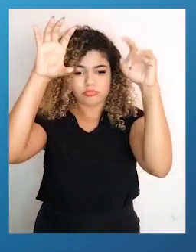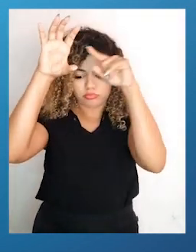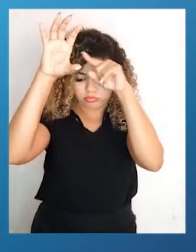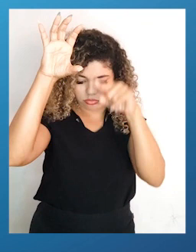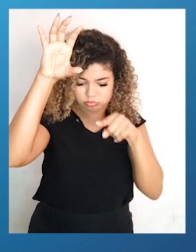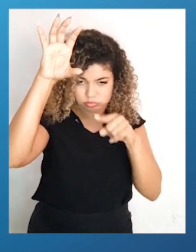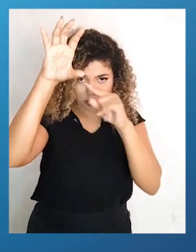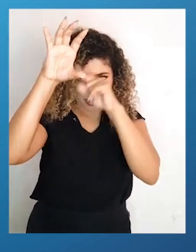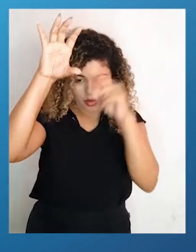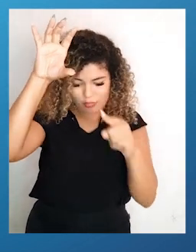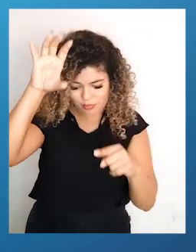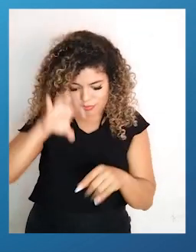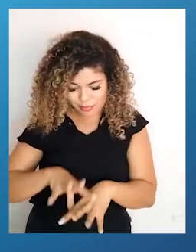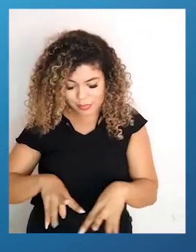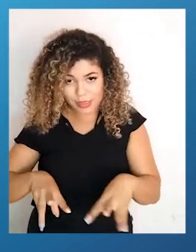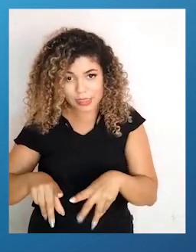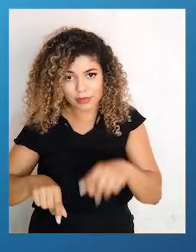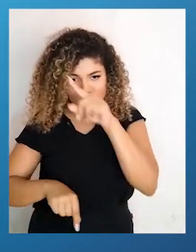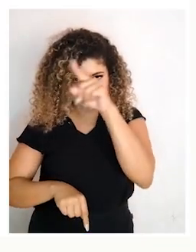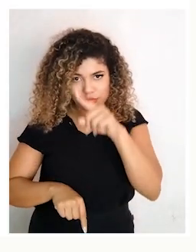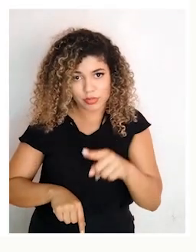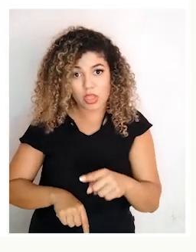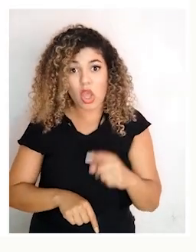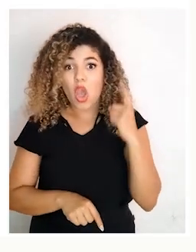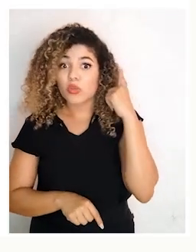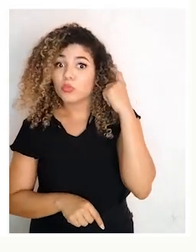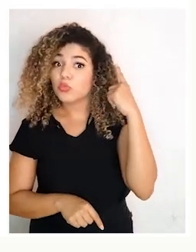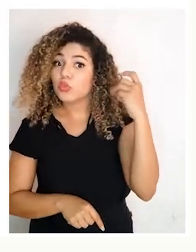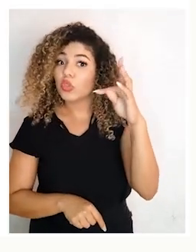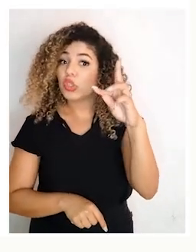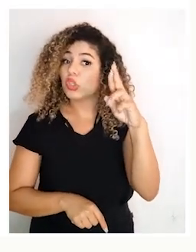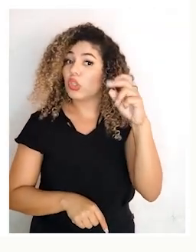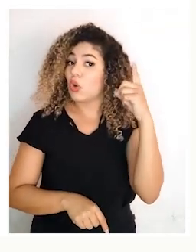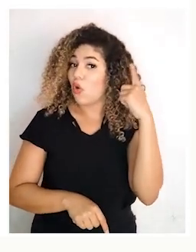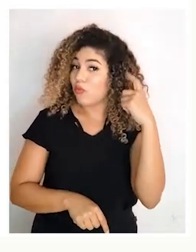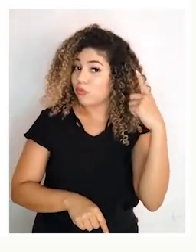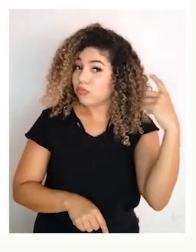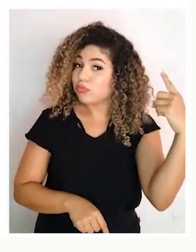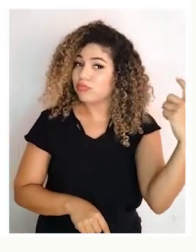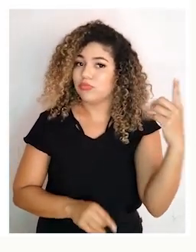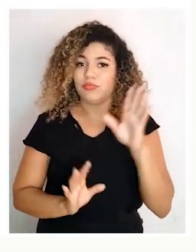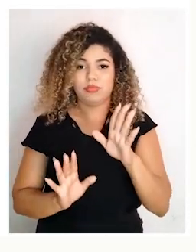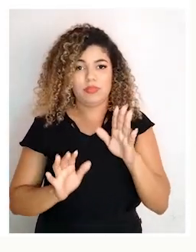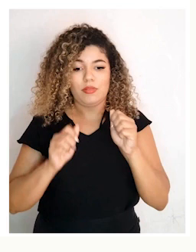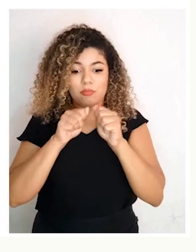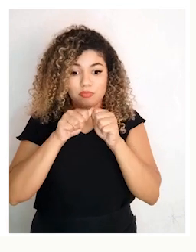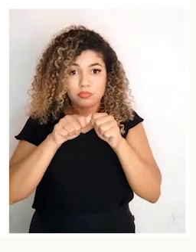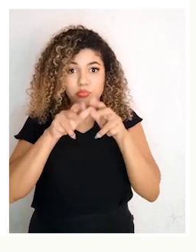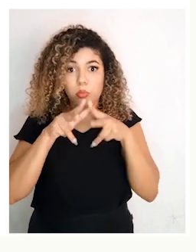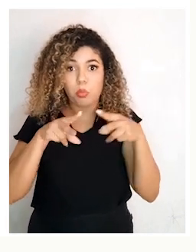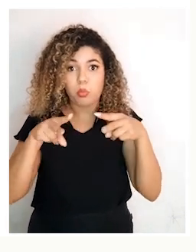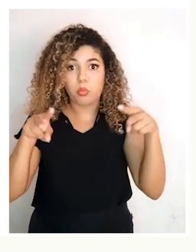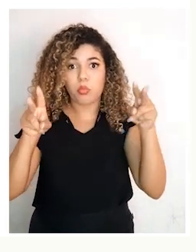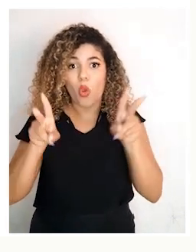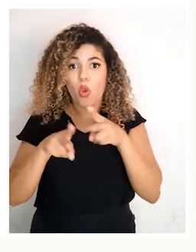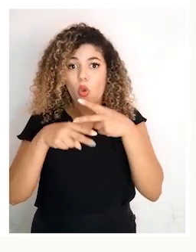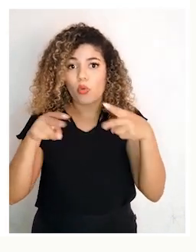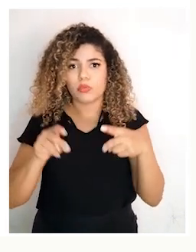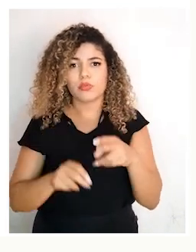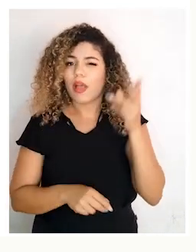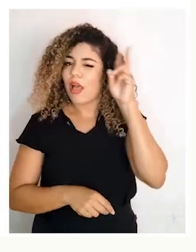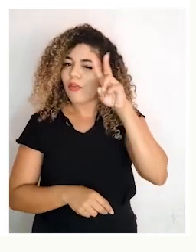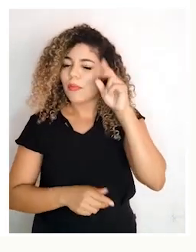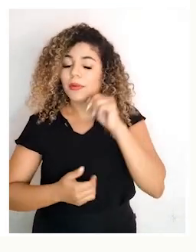tempestade na atmosfera. Trovões são ondas sonoras provocadas pela expansão do ar durante a descarga elétrica. Vamos